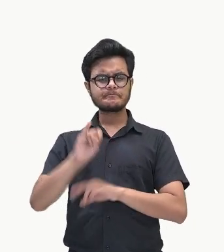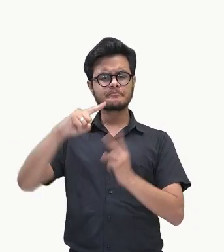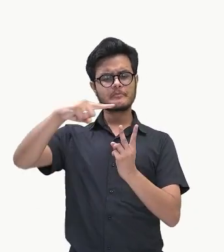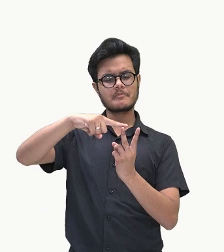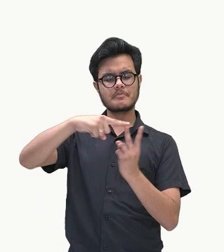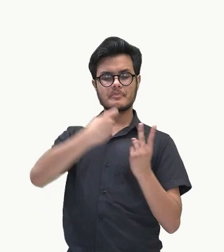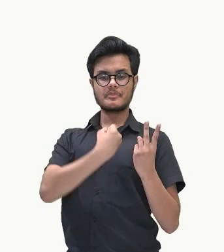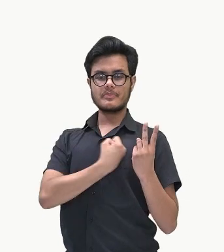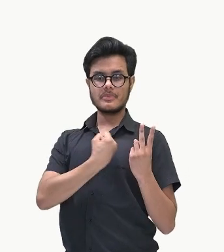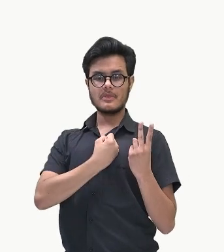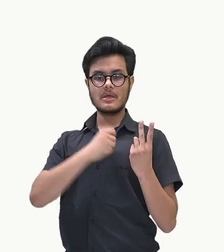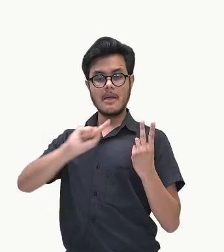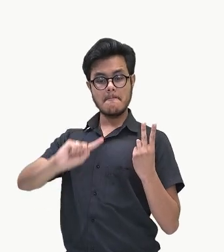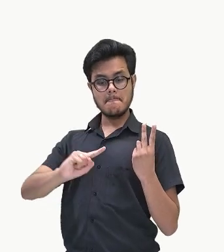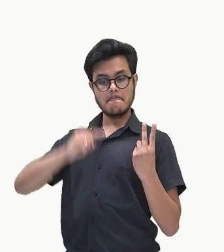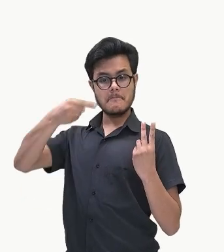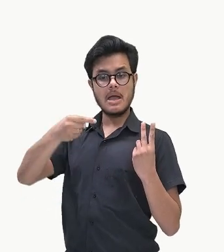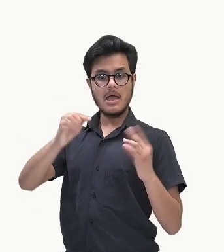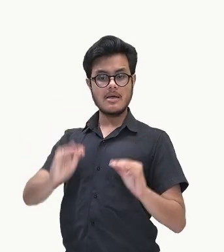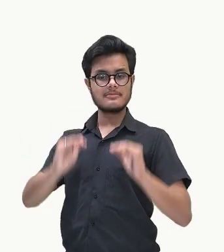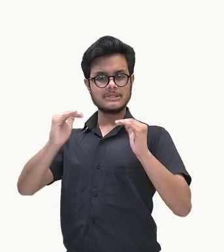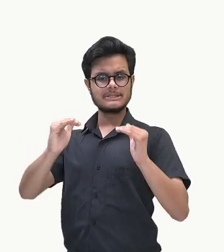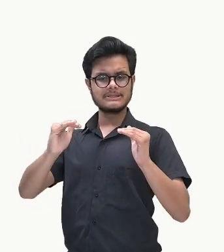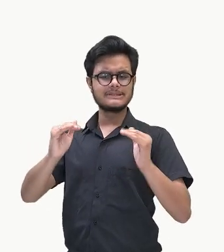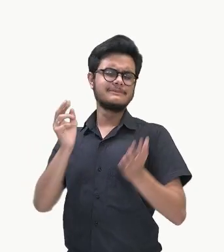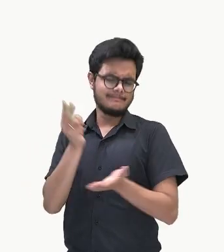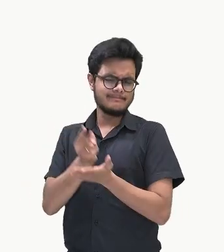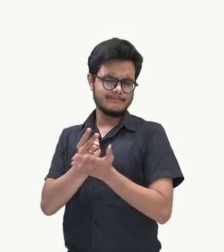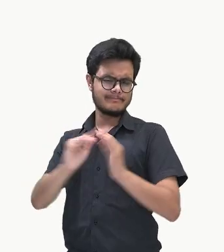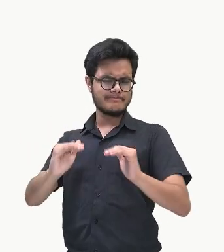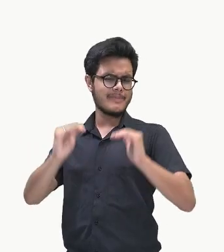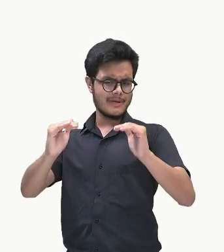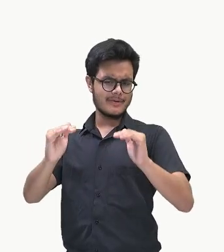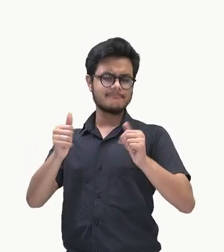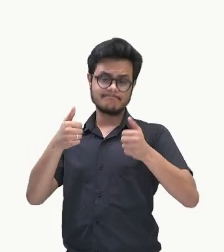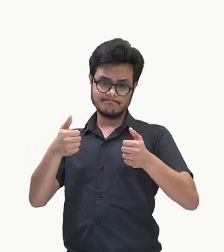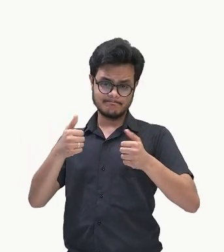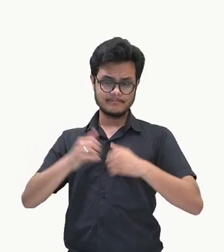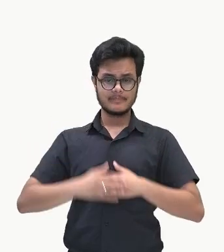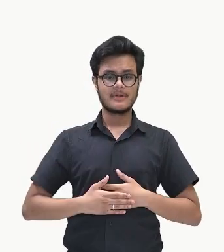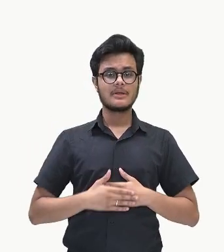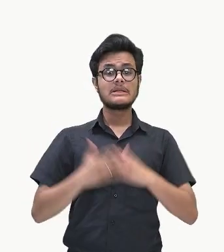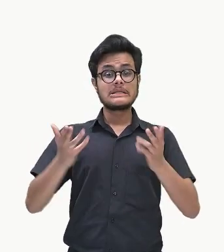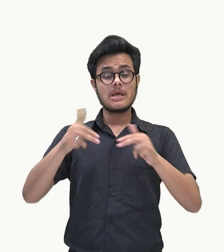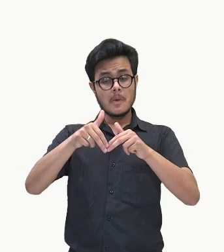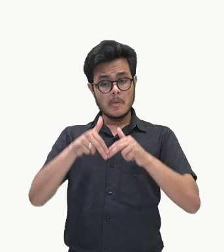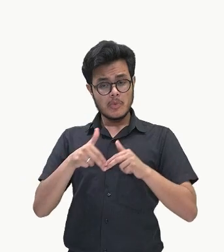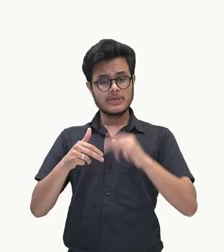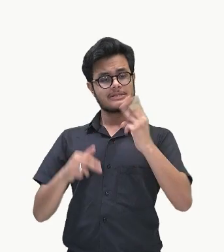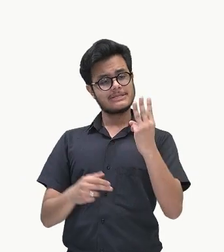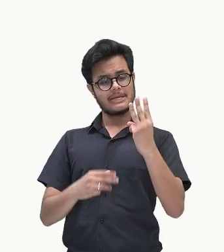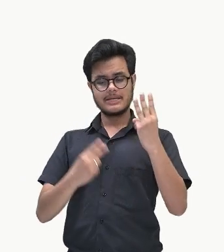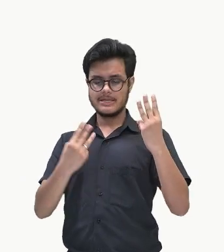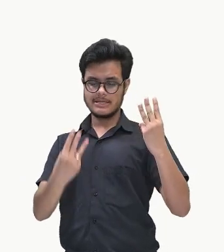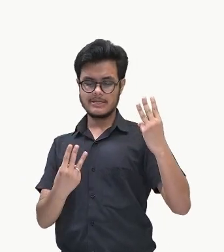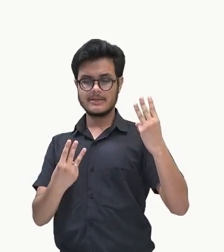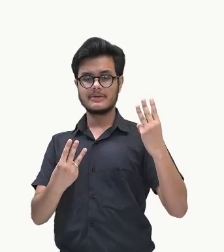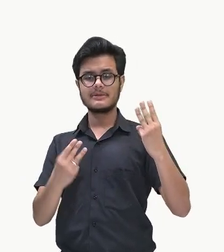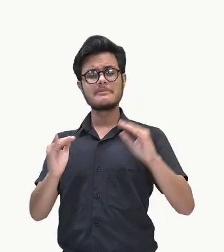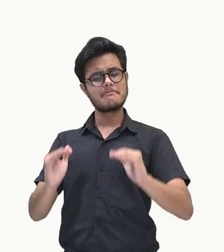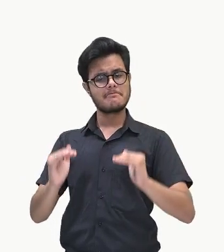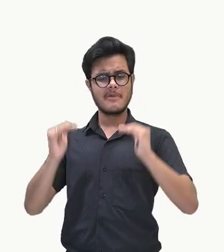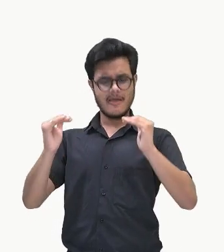radicando maior será maior. Por isso que, ó, raiz cúbica de 3, ela